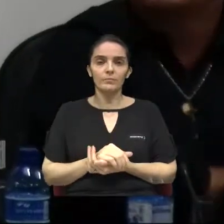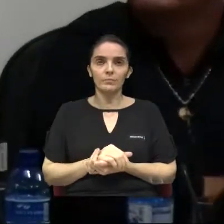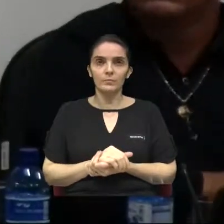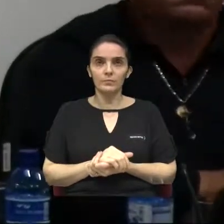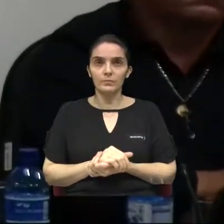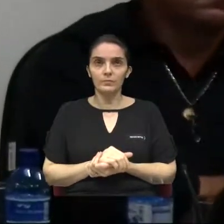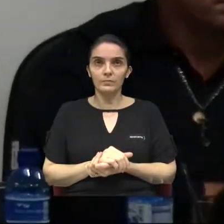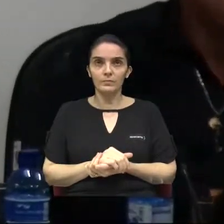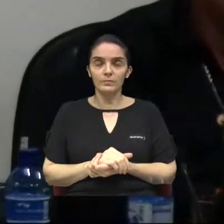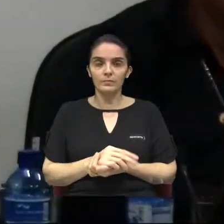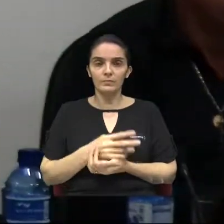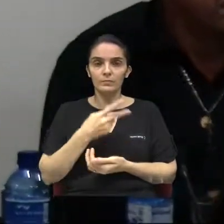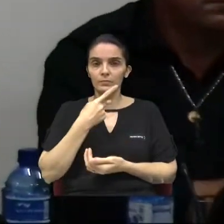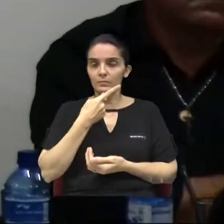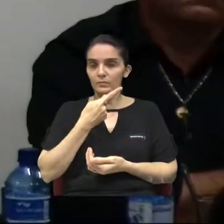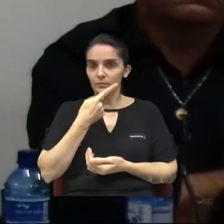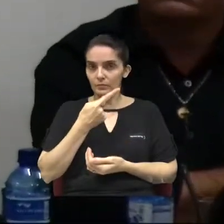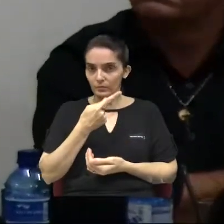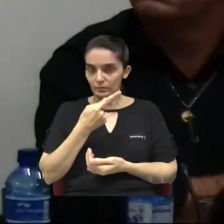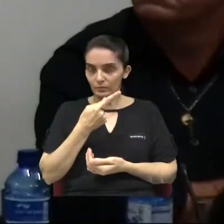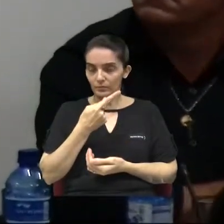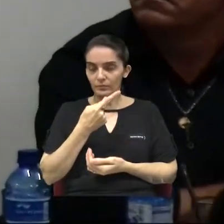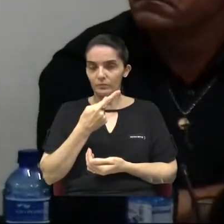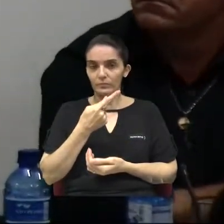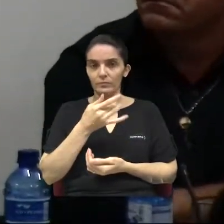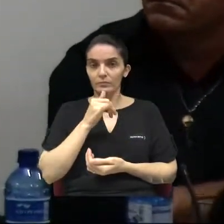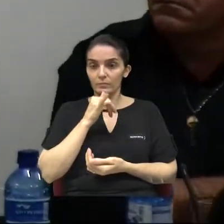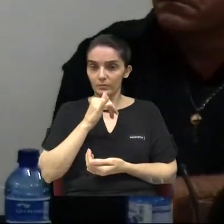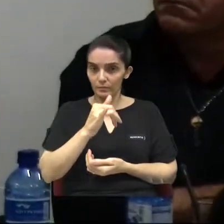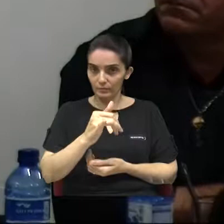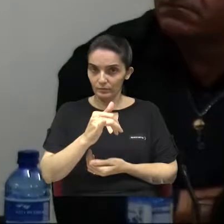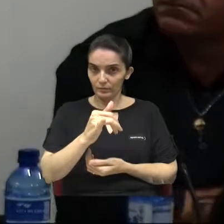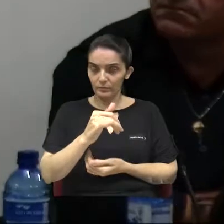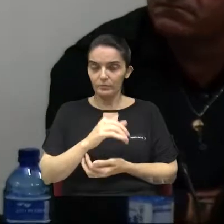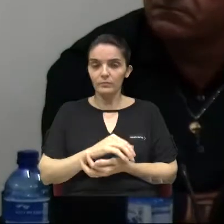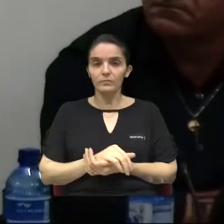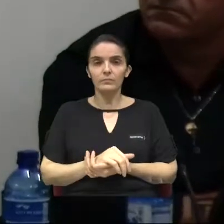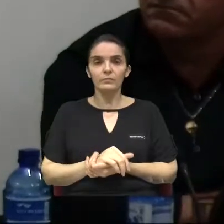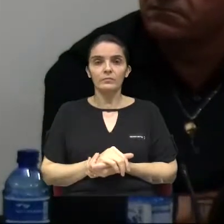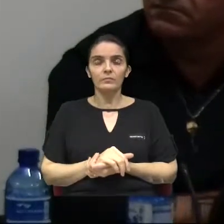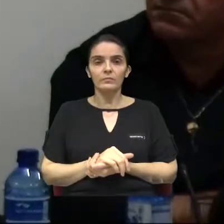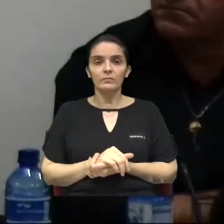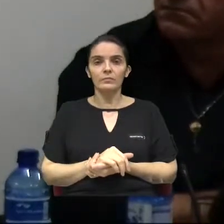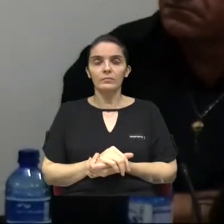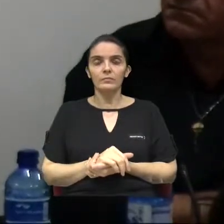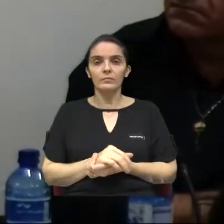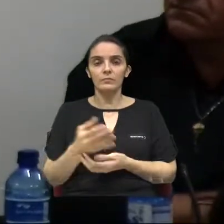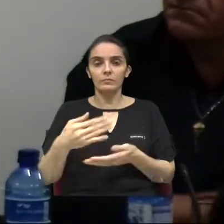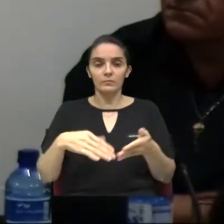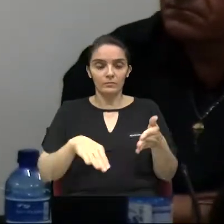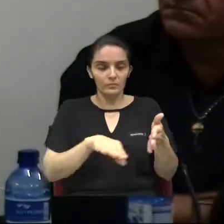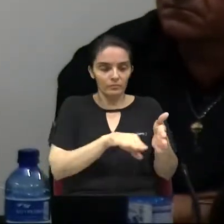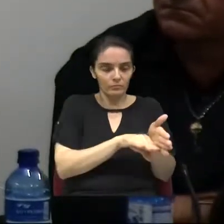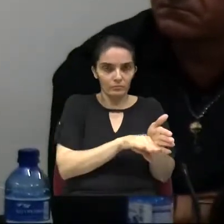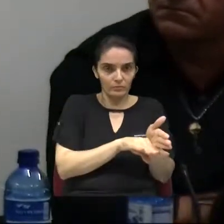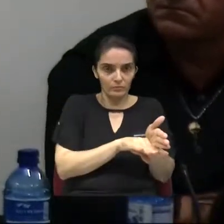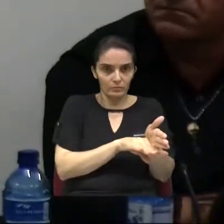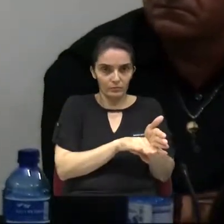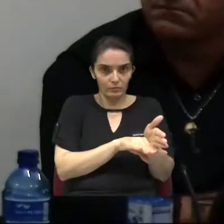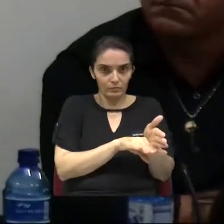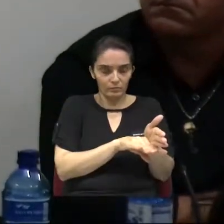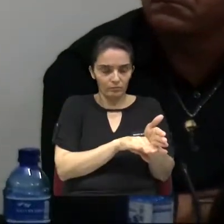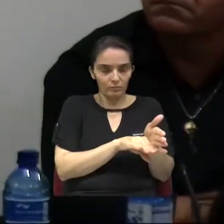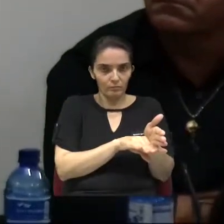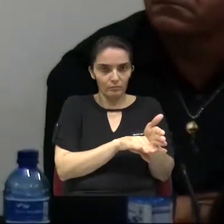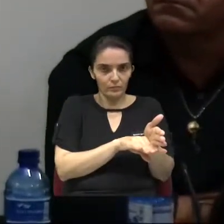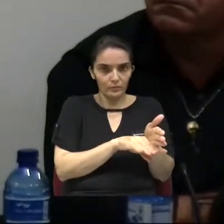quero dizer para o senhor que quando recebi a notícia